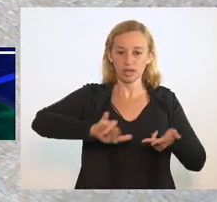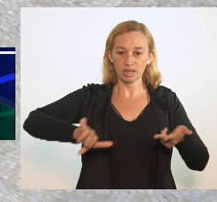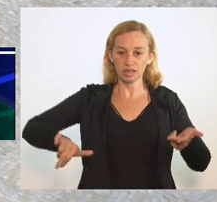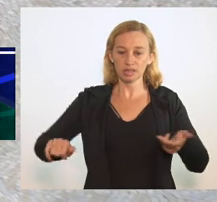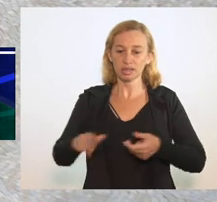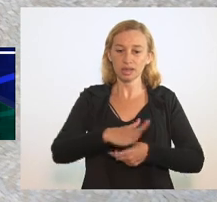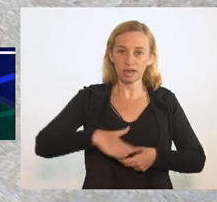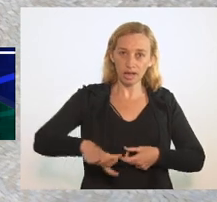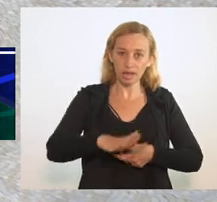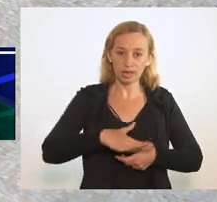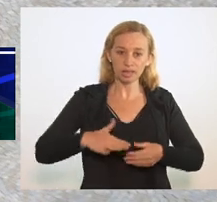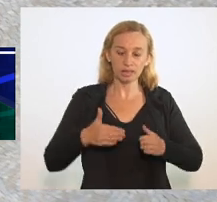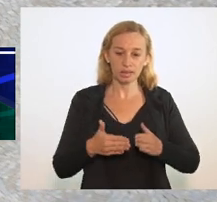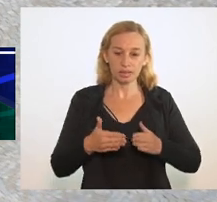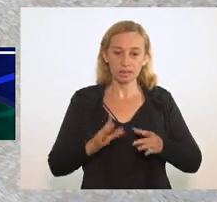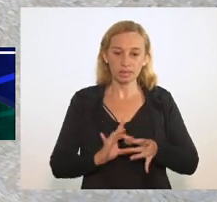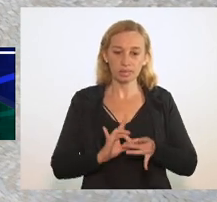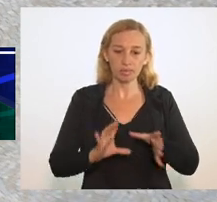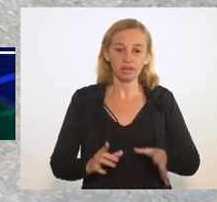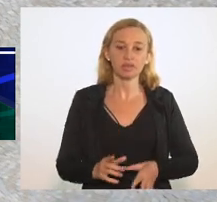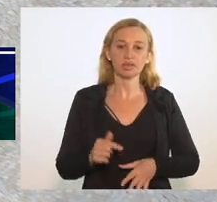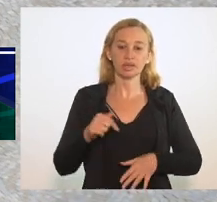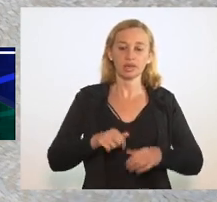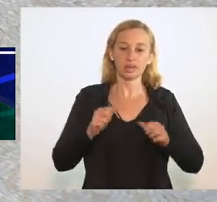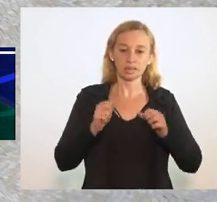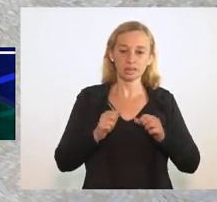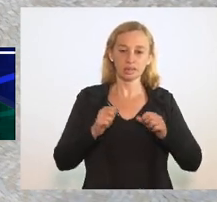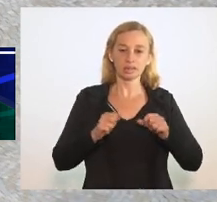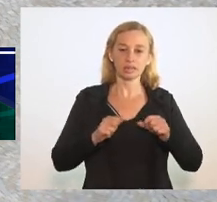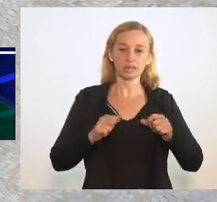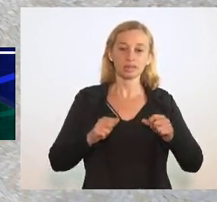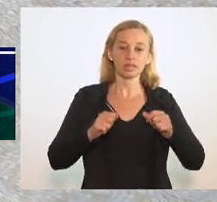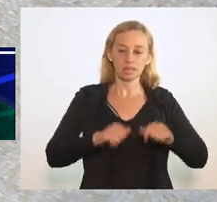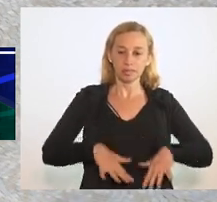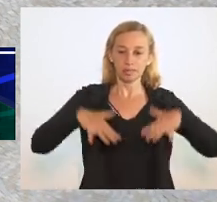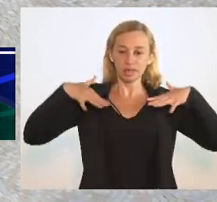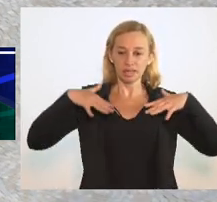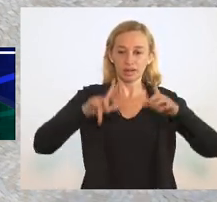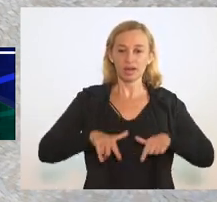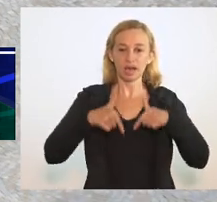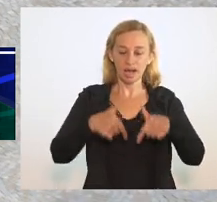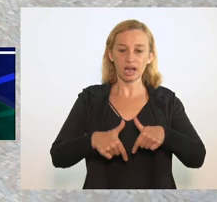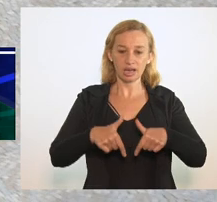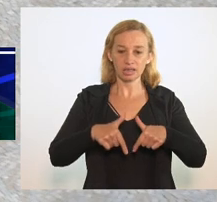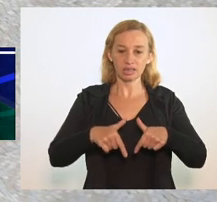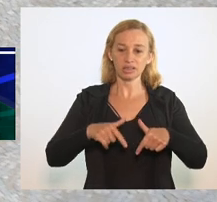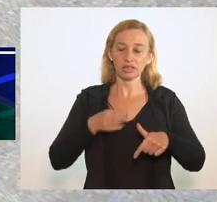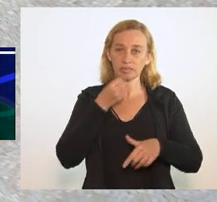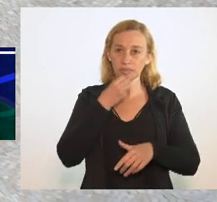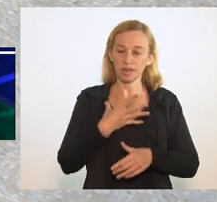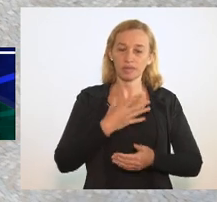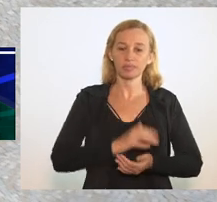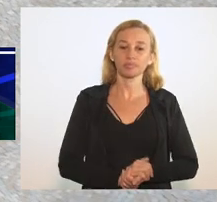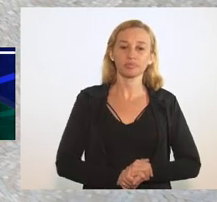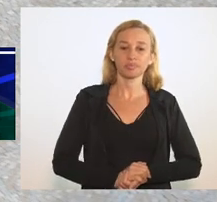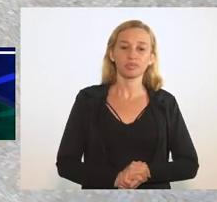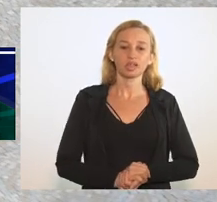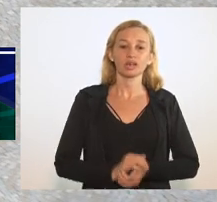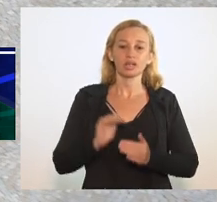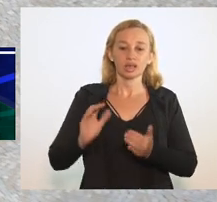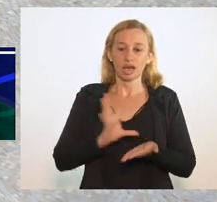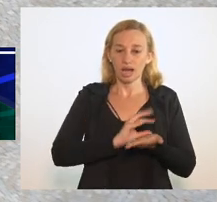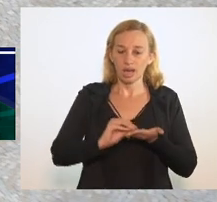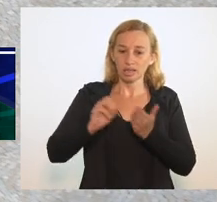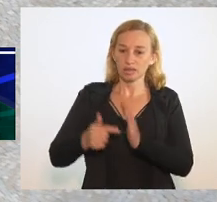que permitem com que esse parlamento, esse plenário, funcione e funcione tão bem. A ata reflete